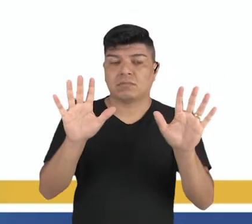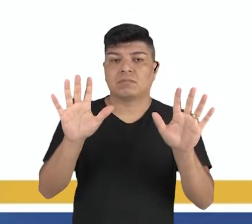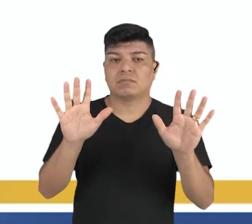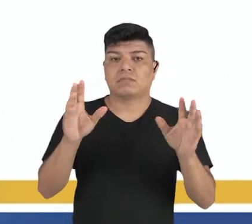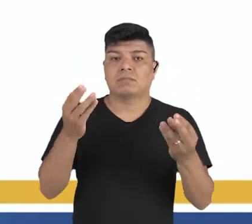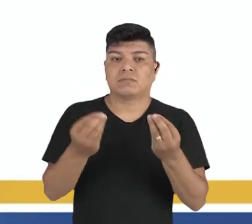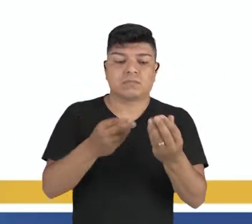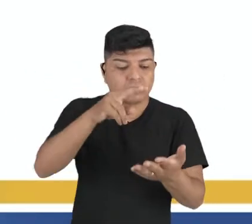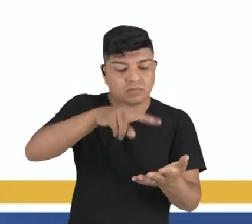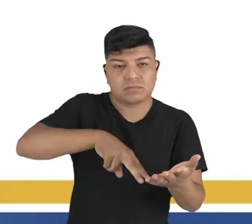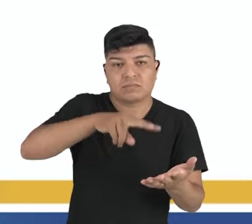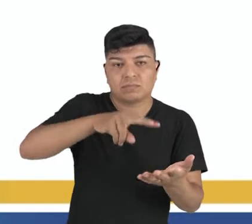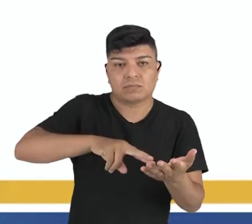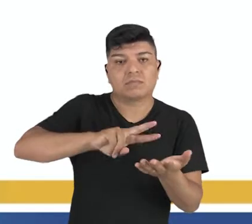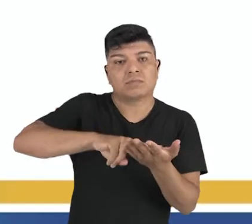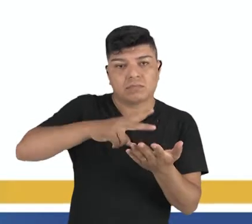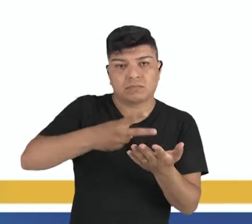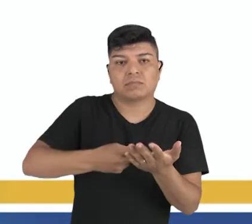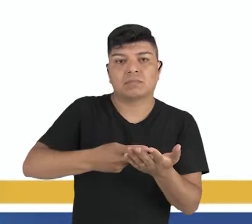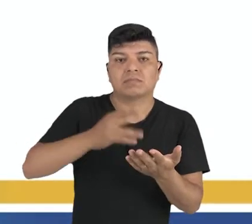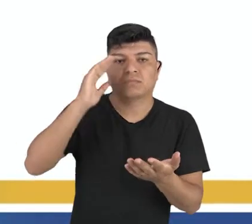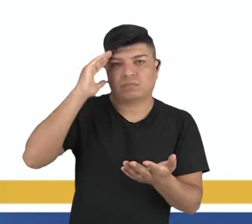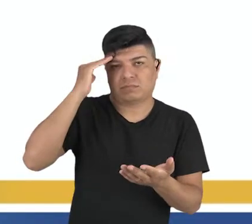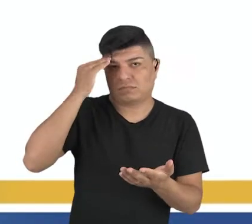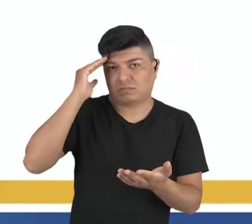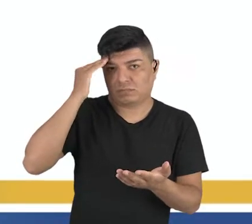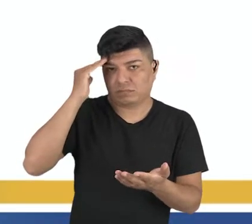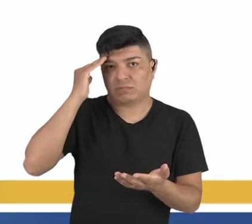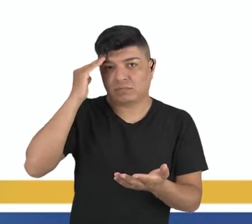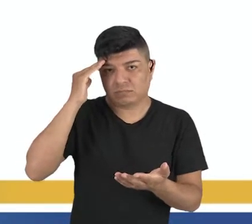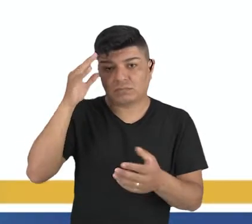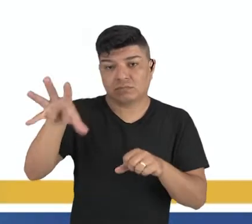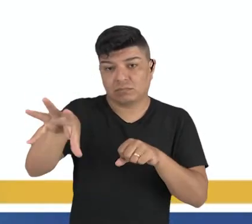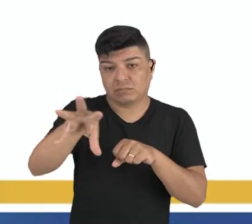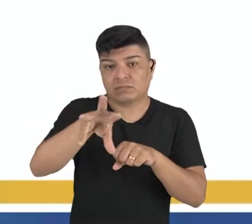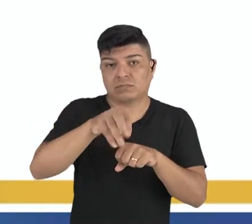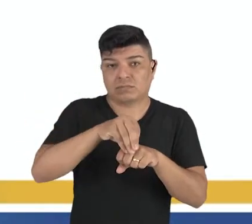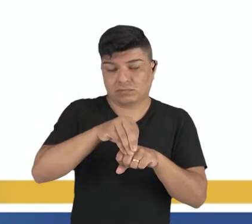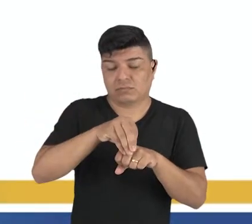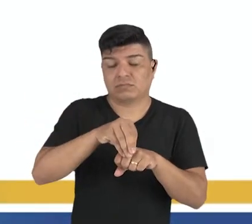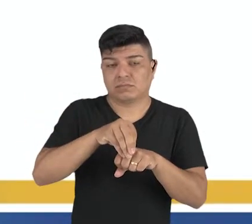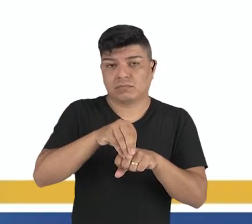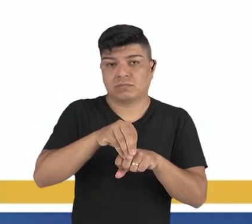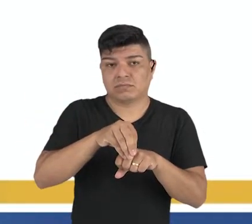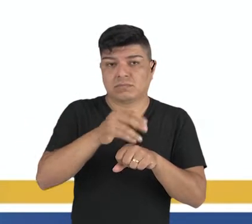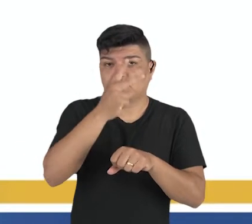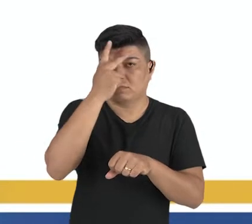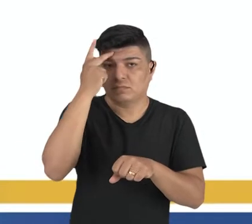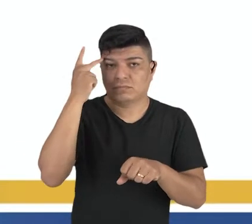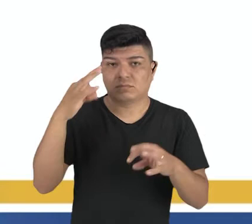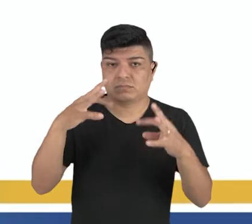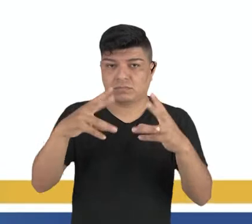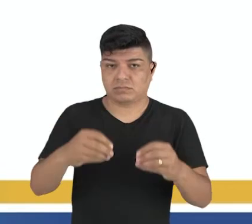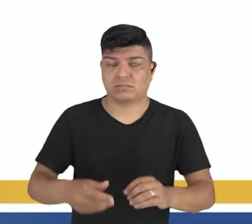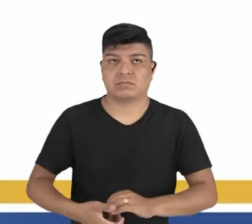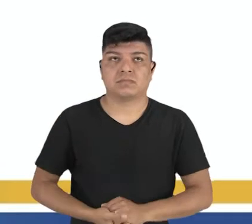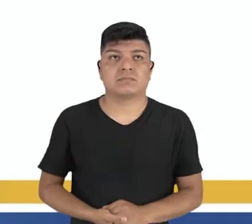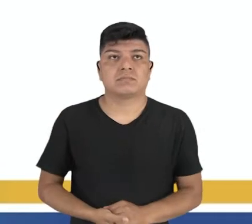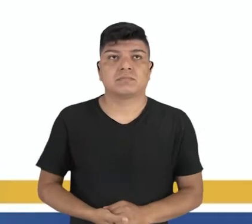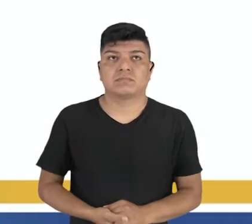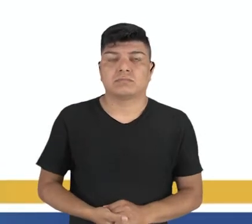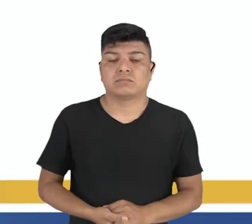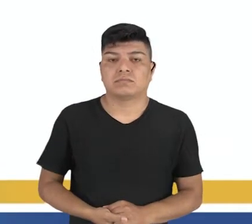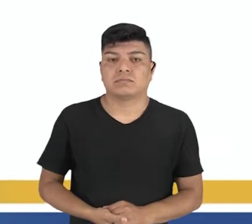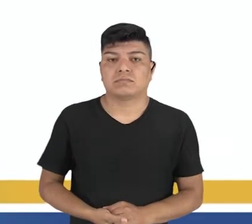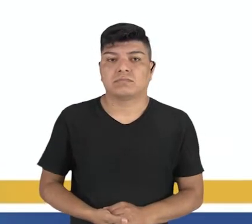possa ser lido e compreendido por diversos níveis de conhecimento dentre as pessoas.